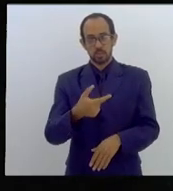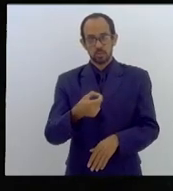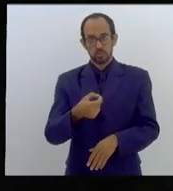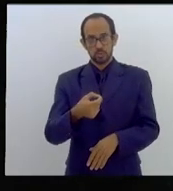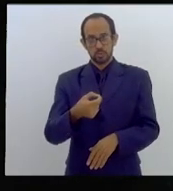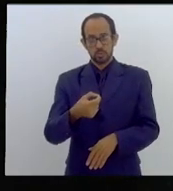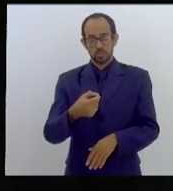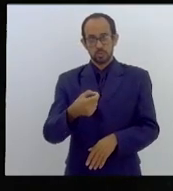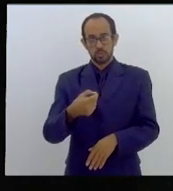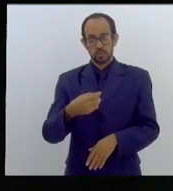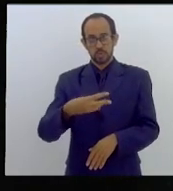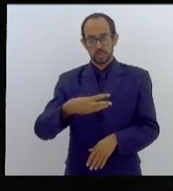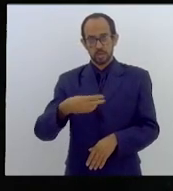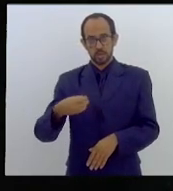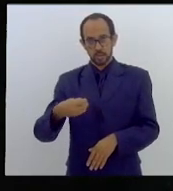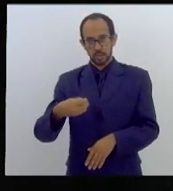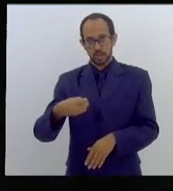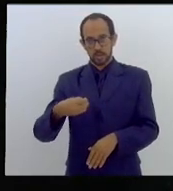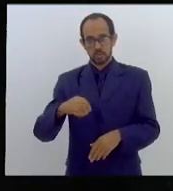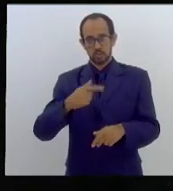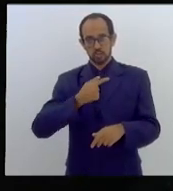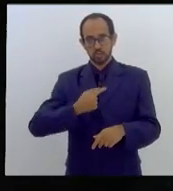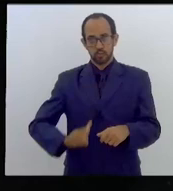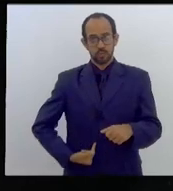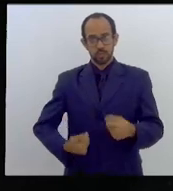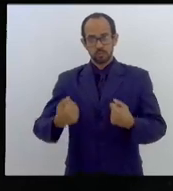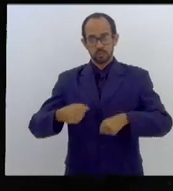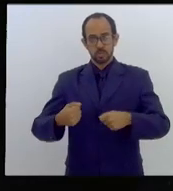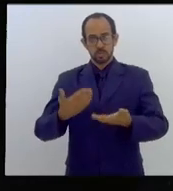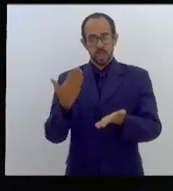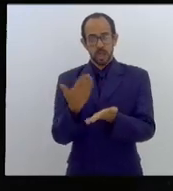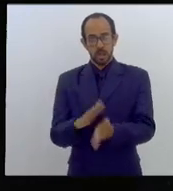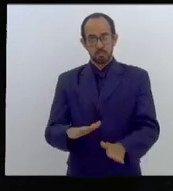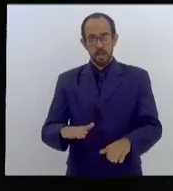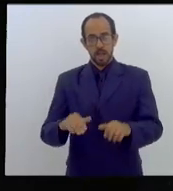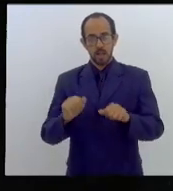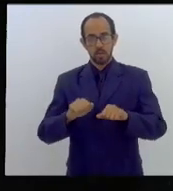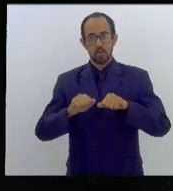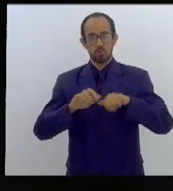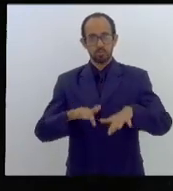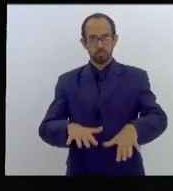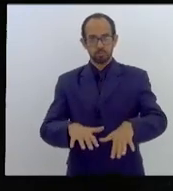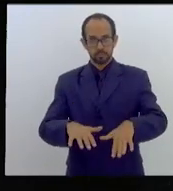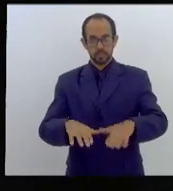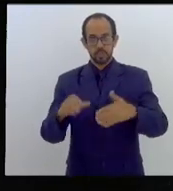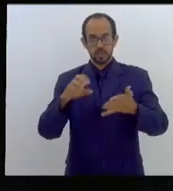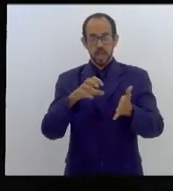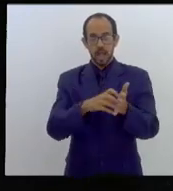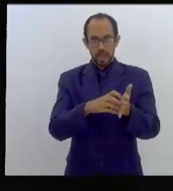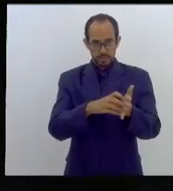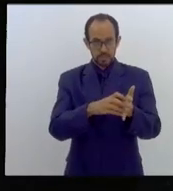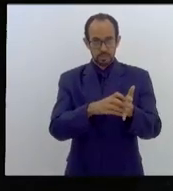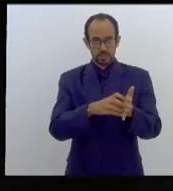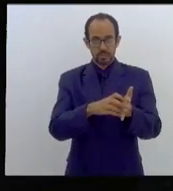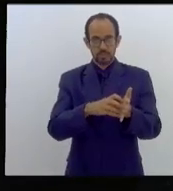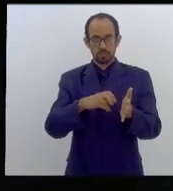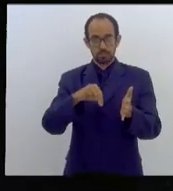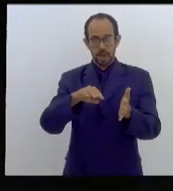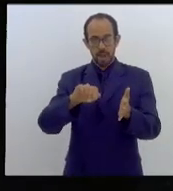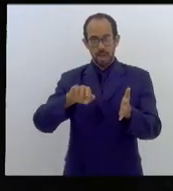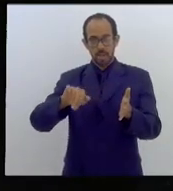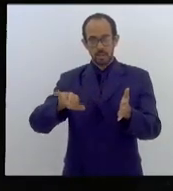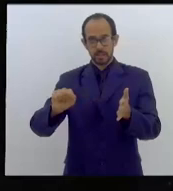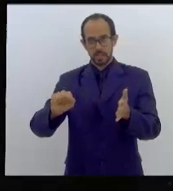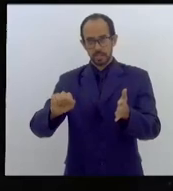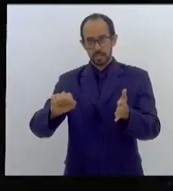governos deverão acabar com as epidemias de AIDS, tuberculose, malária e doenças tropicais negligenciadas.